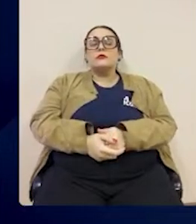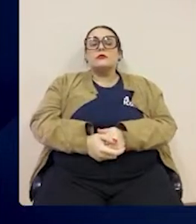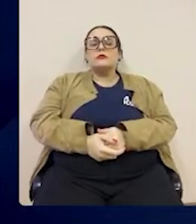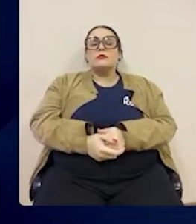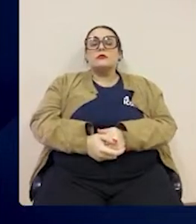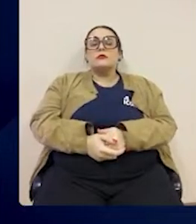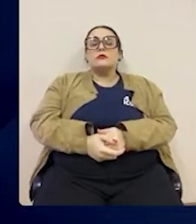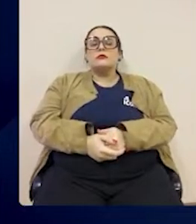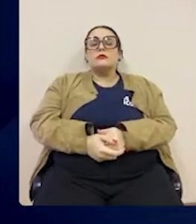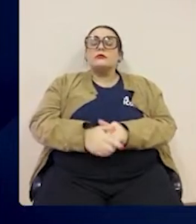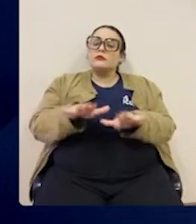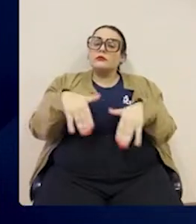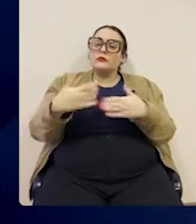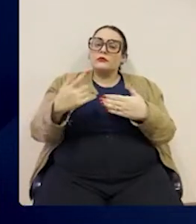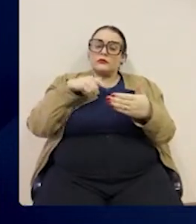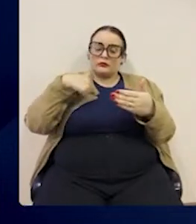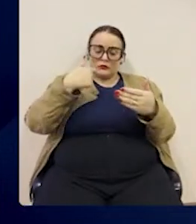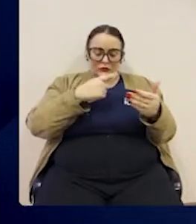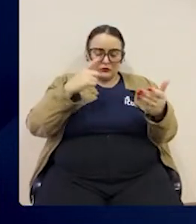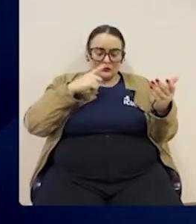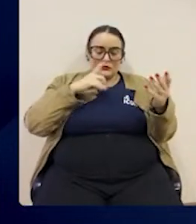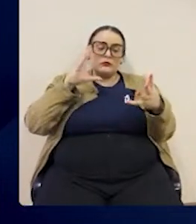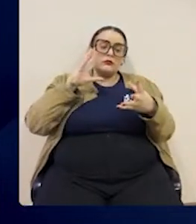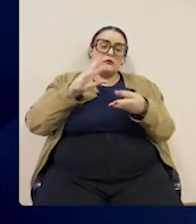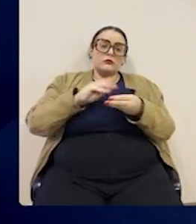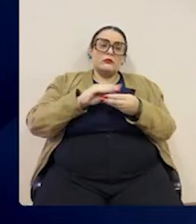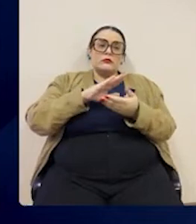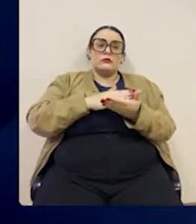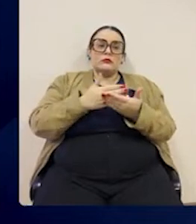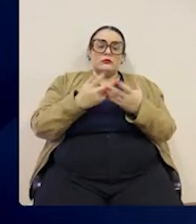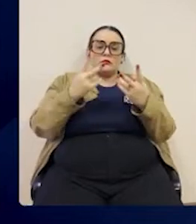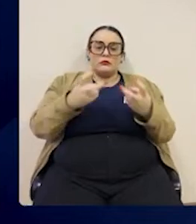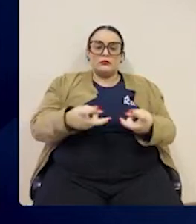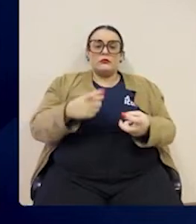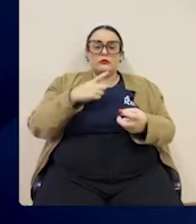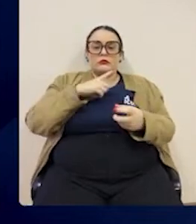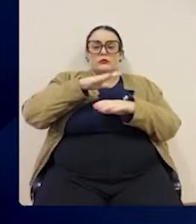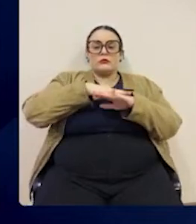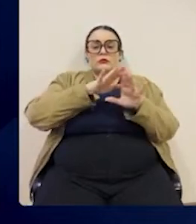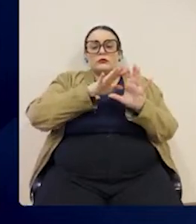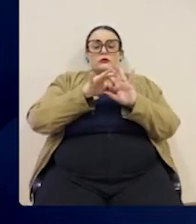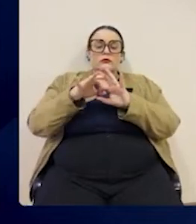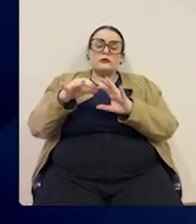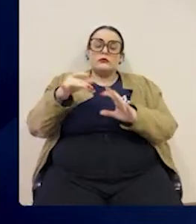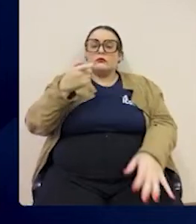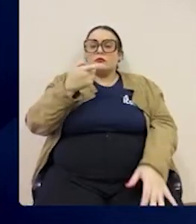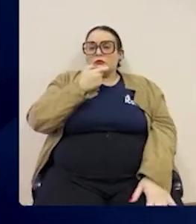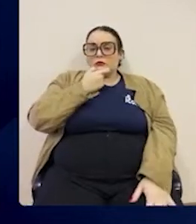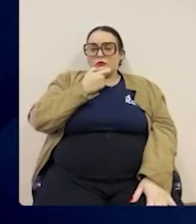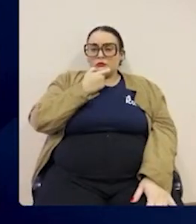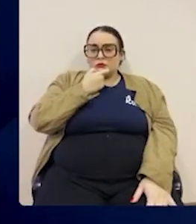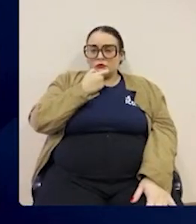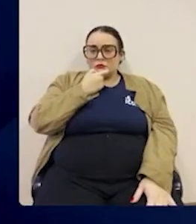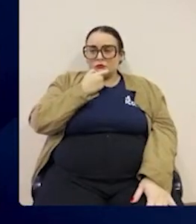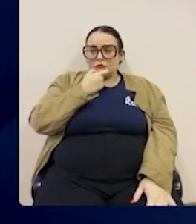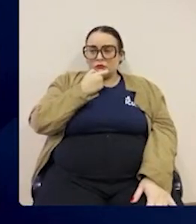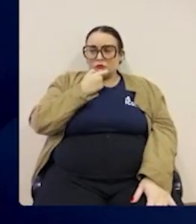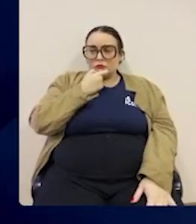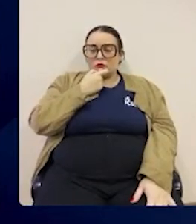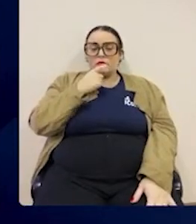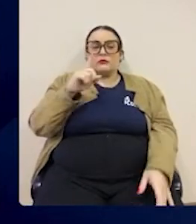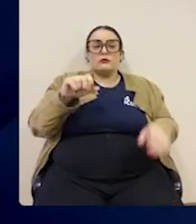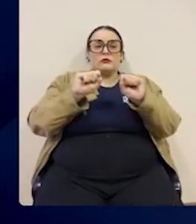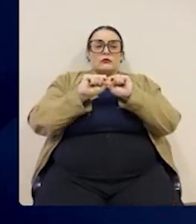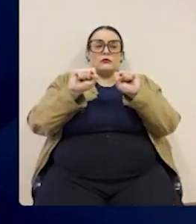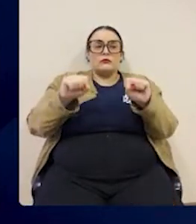ter nessa interpretação? É um estudo que ele foi feito no contexto inglês, no contexto do Sistema Nacional de